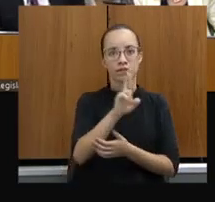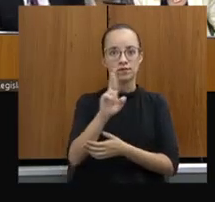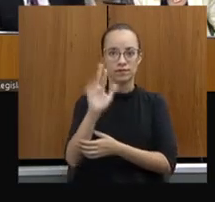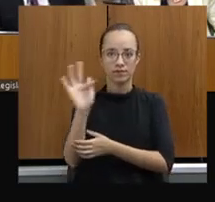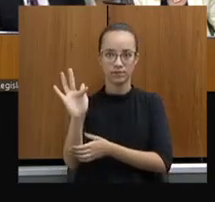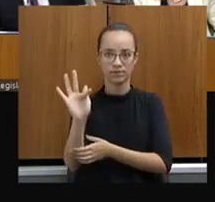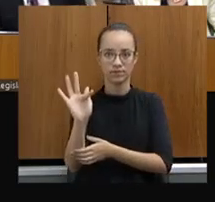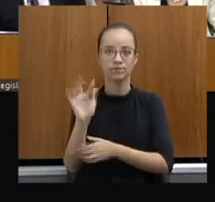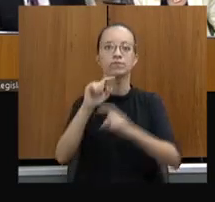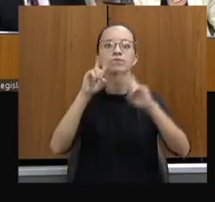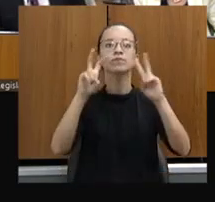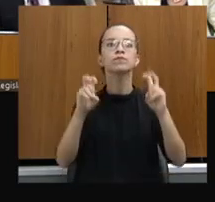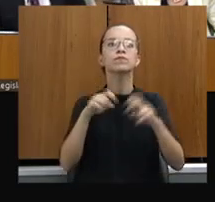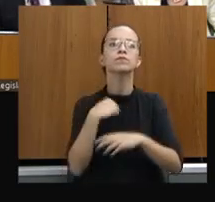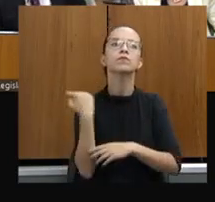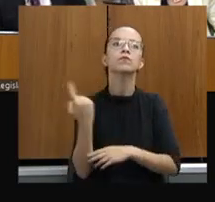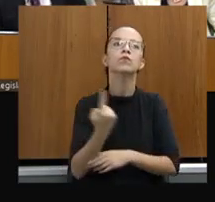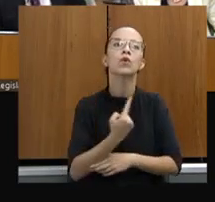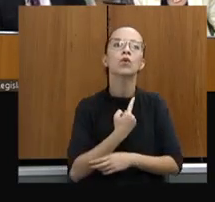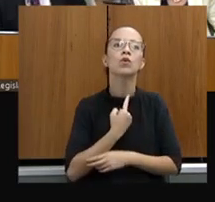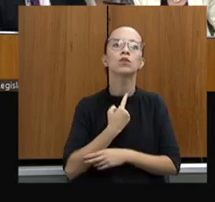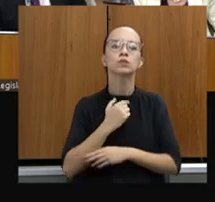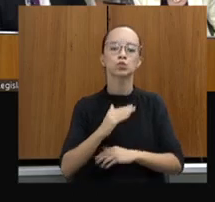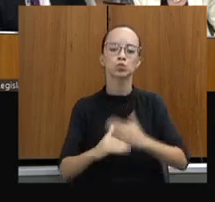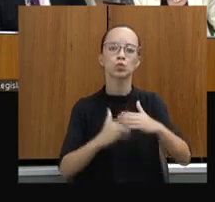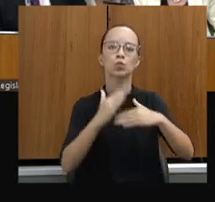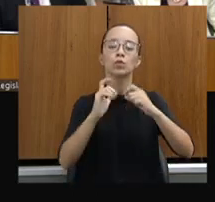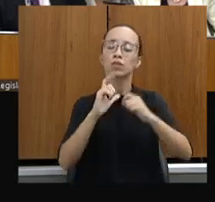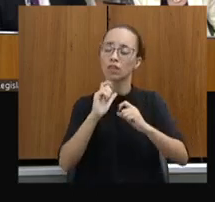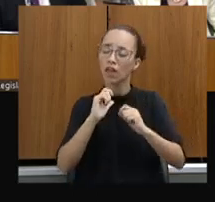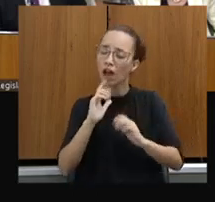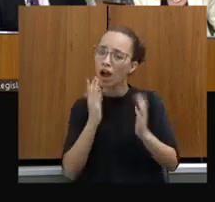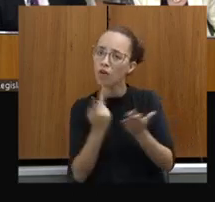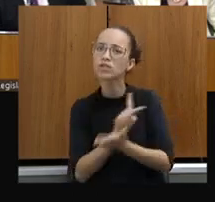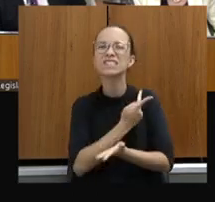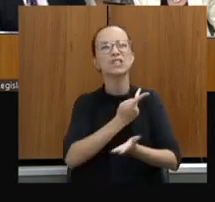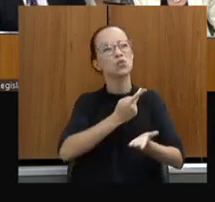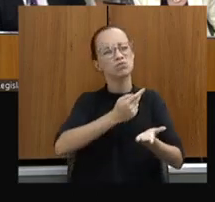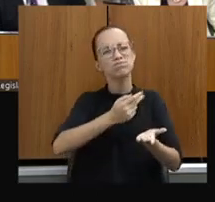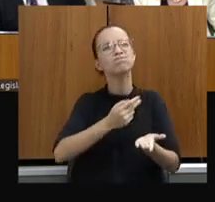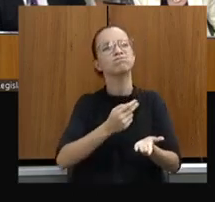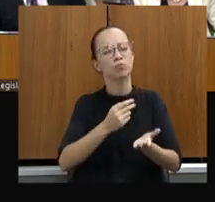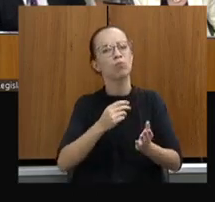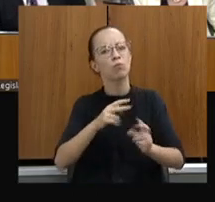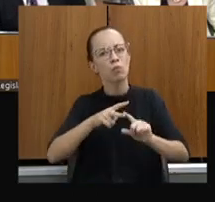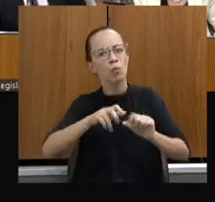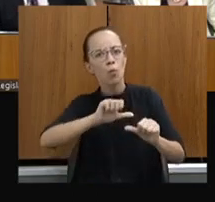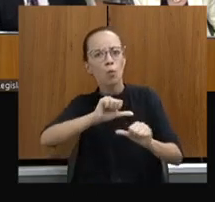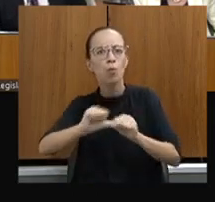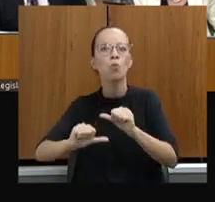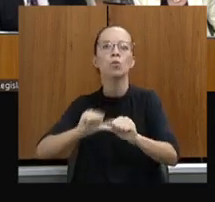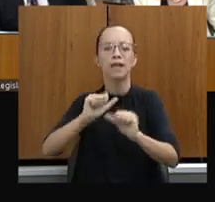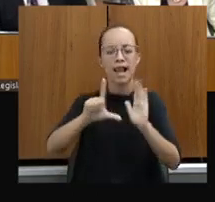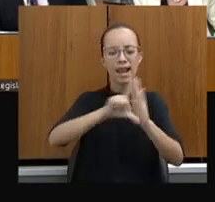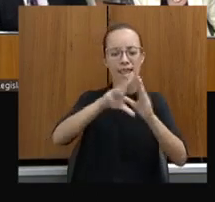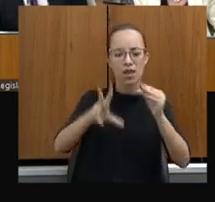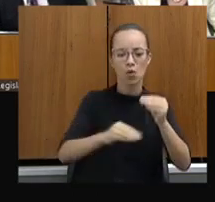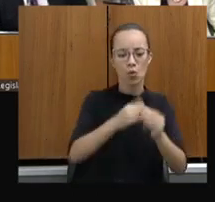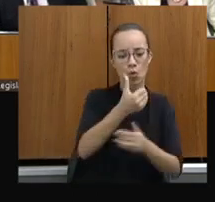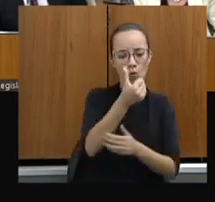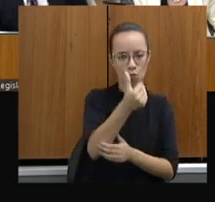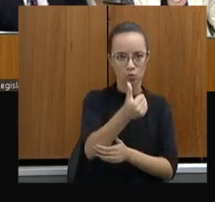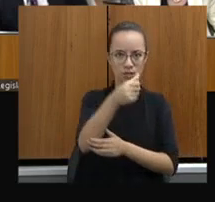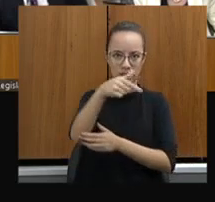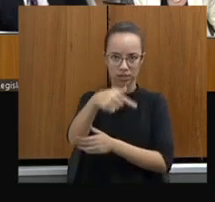né Nós estamos aí no processo é houve uma mudança muito importante desde a aprovação da Lei Complementar 178